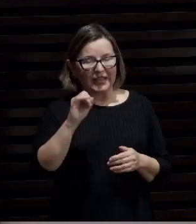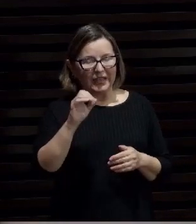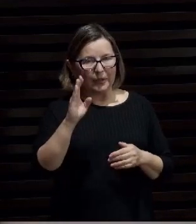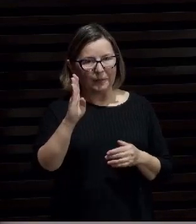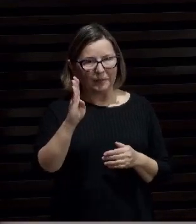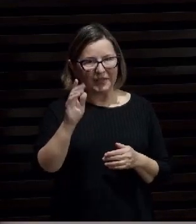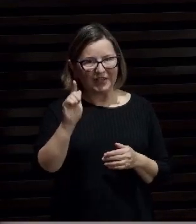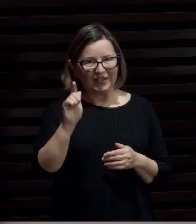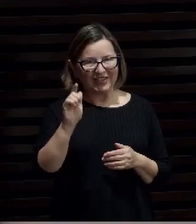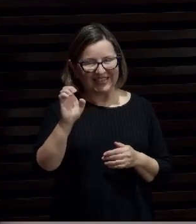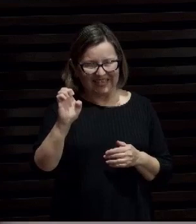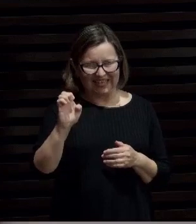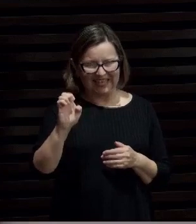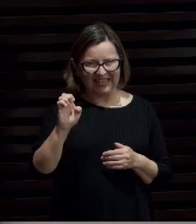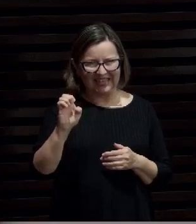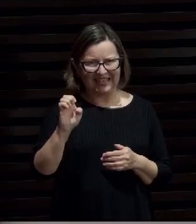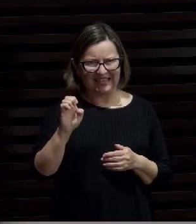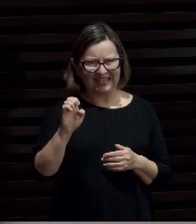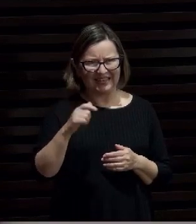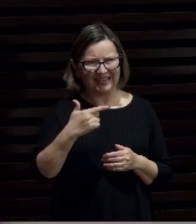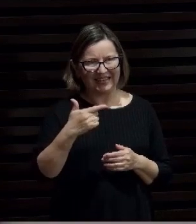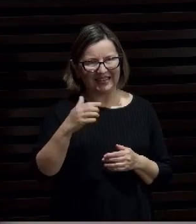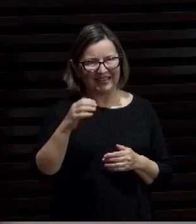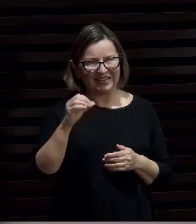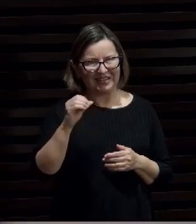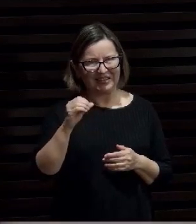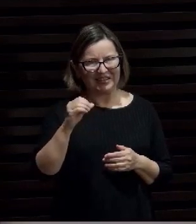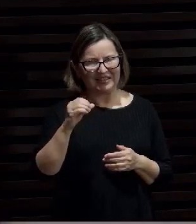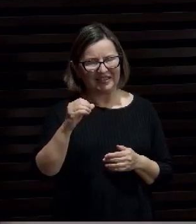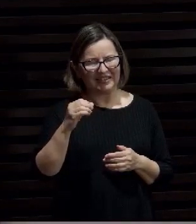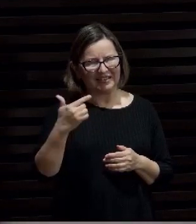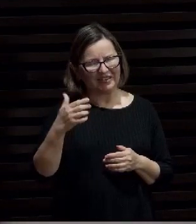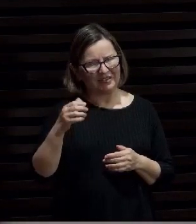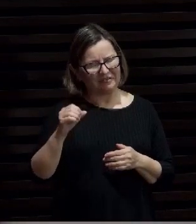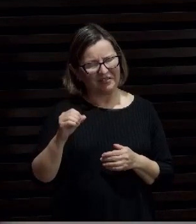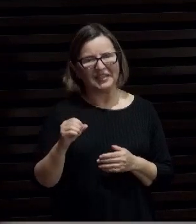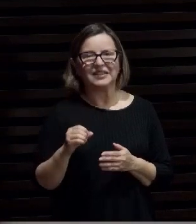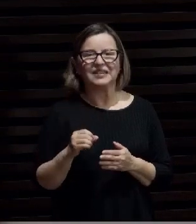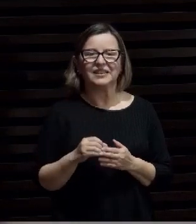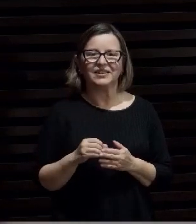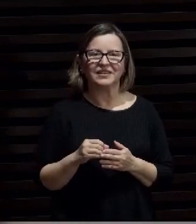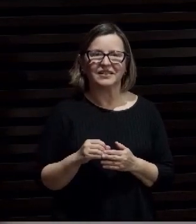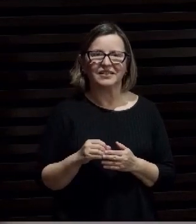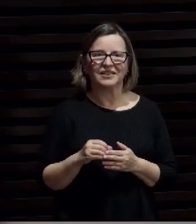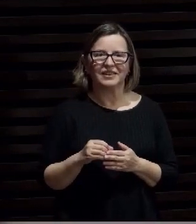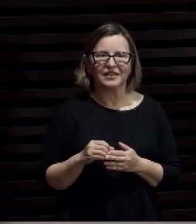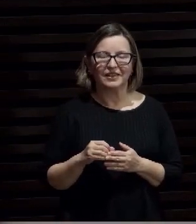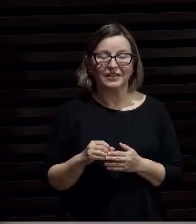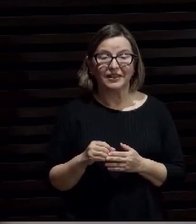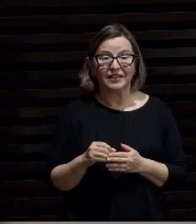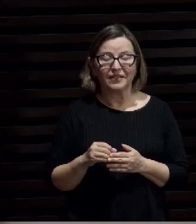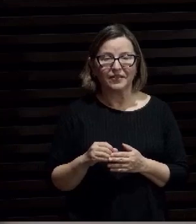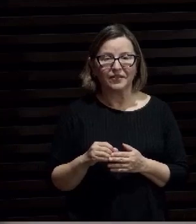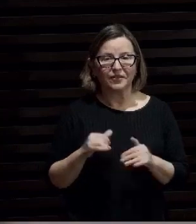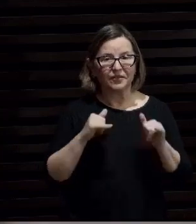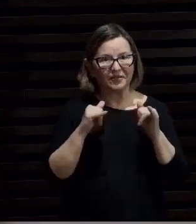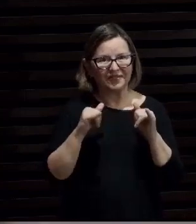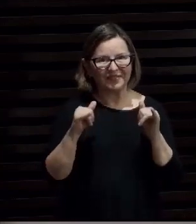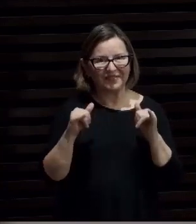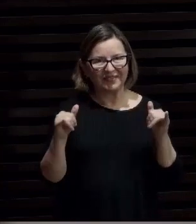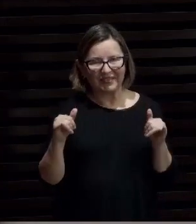eu acredito que foi em 2020, não sei em que ano foi, mas o censo do IBGE nos diz que